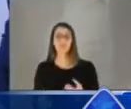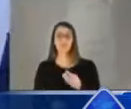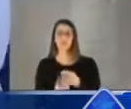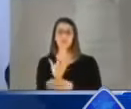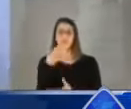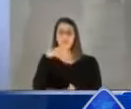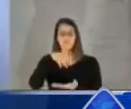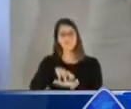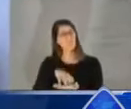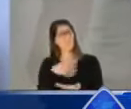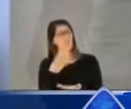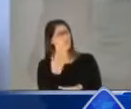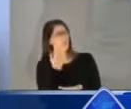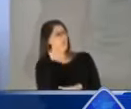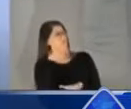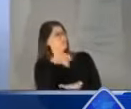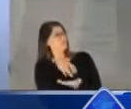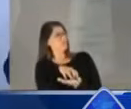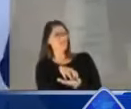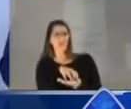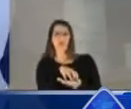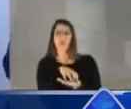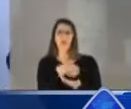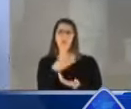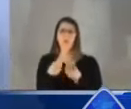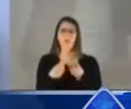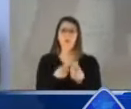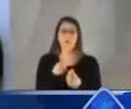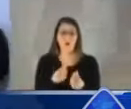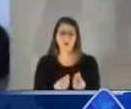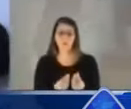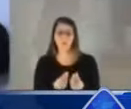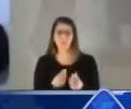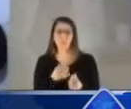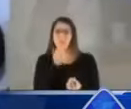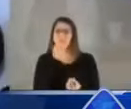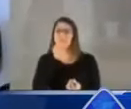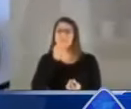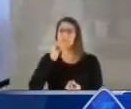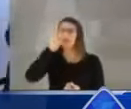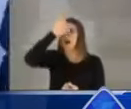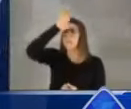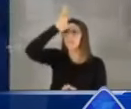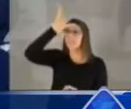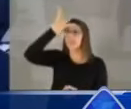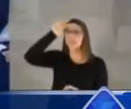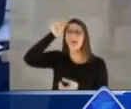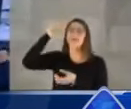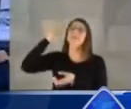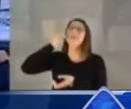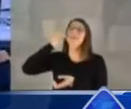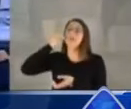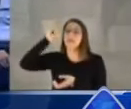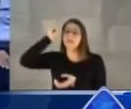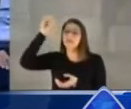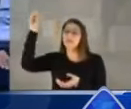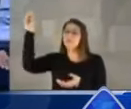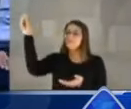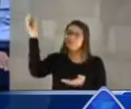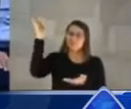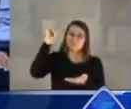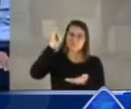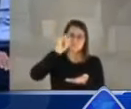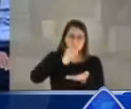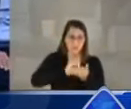de forma política, mas ela disse que, como pessoa, doía muito esse tipo de depoimento, esse tipo de fala. Nesse